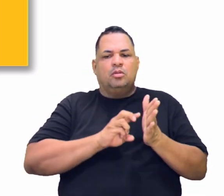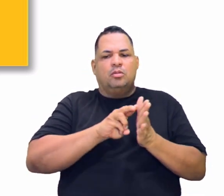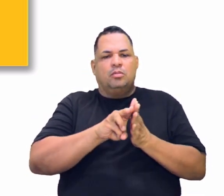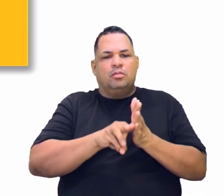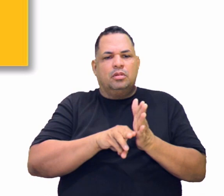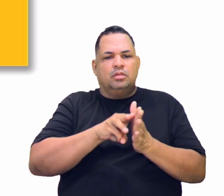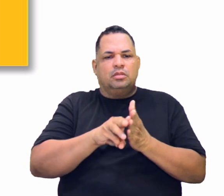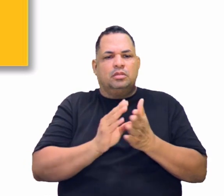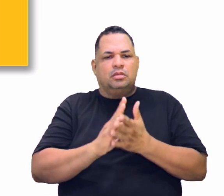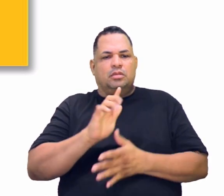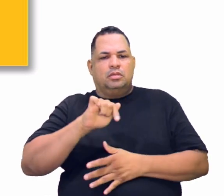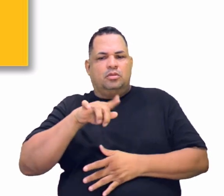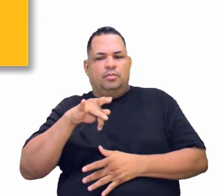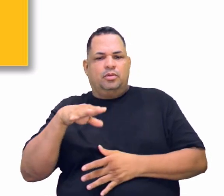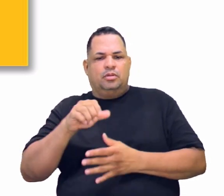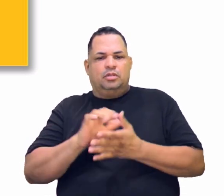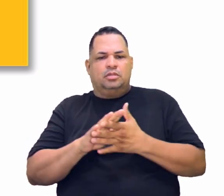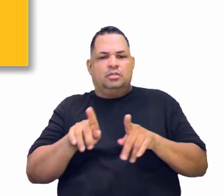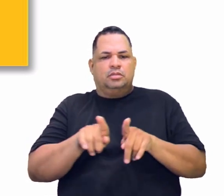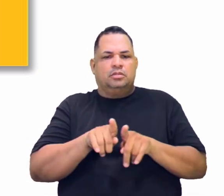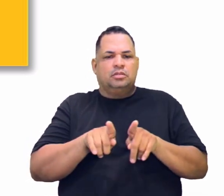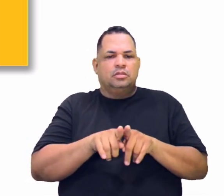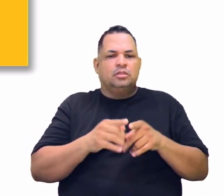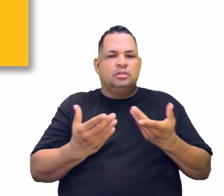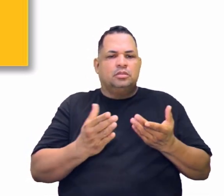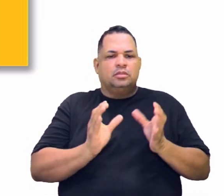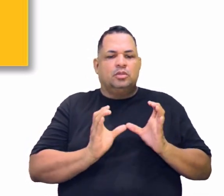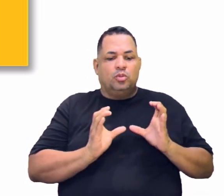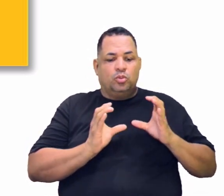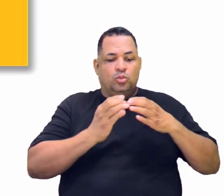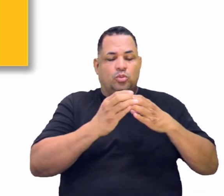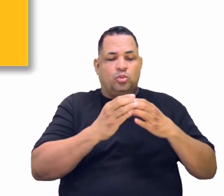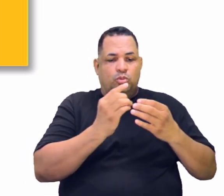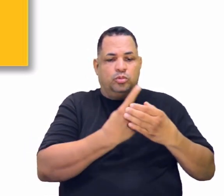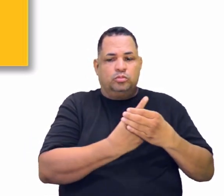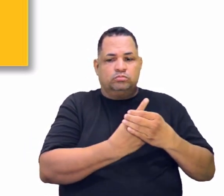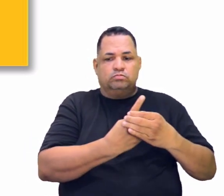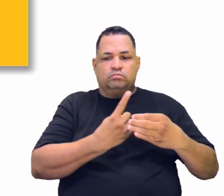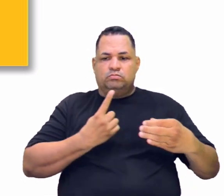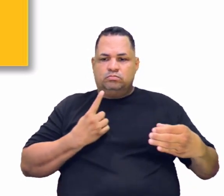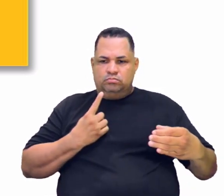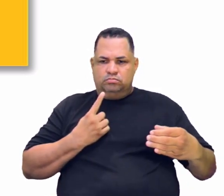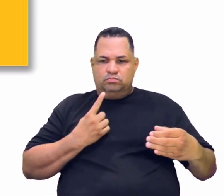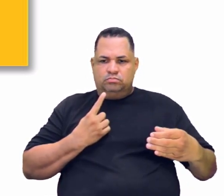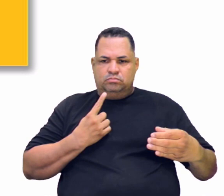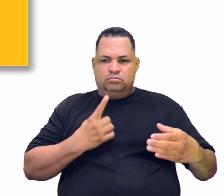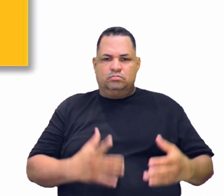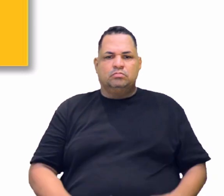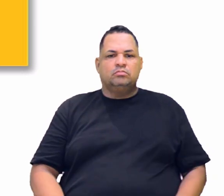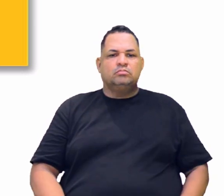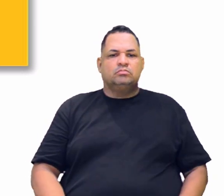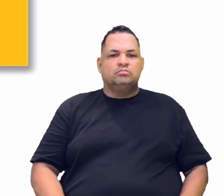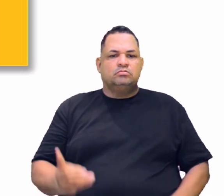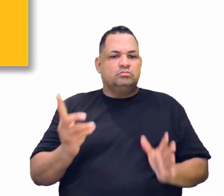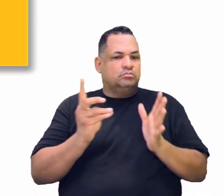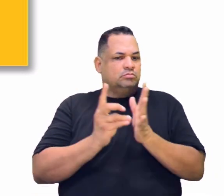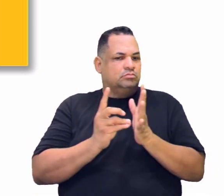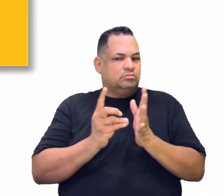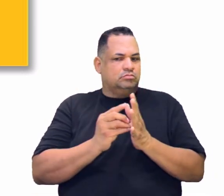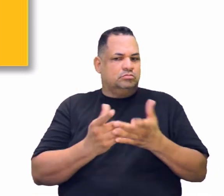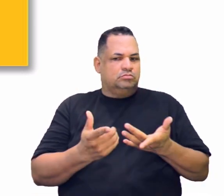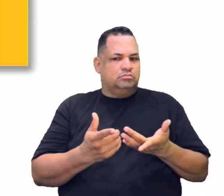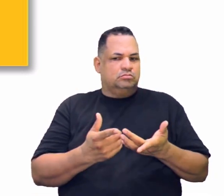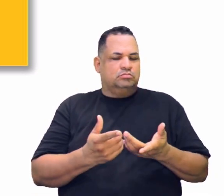falar de algumas nações indígenas que é visto como isolados, certinho?